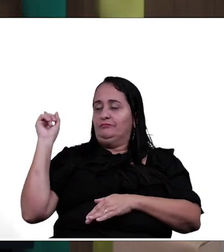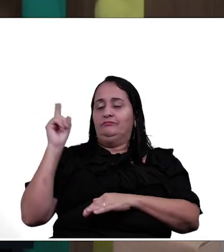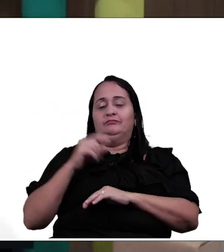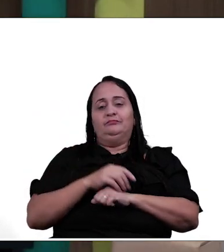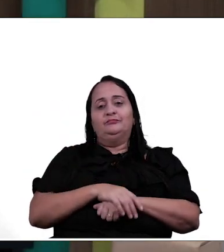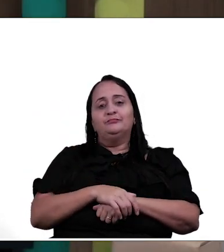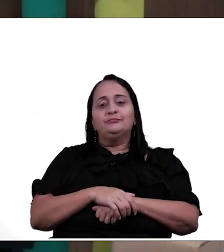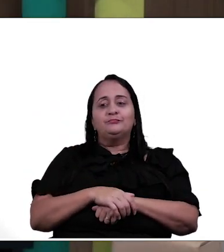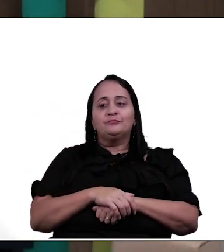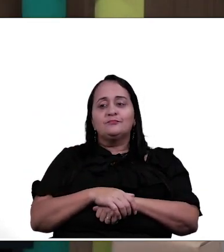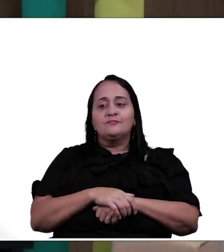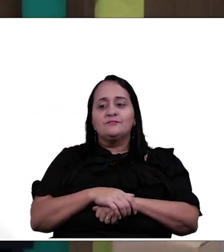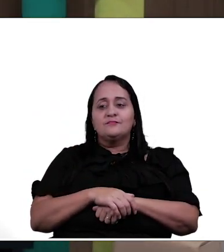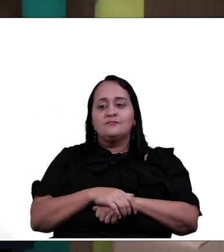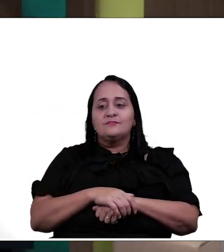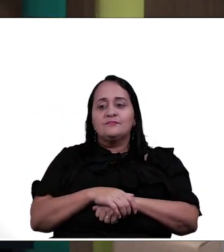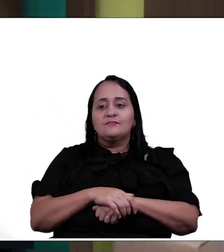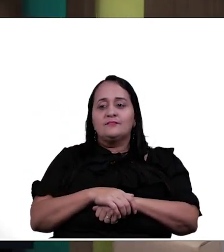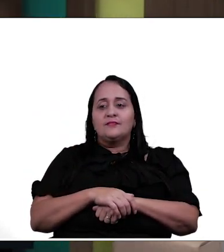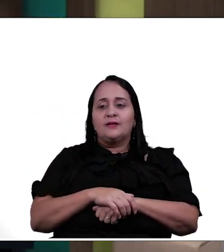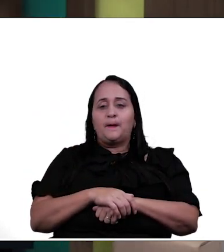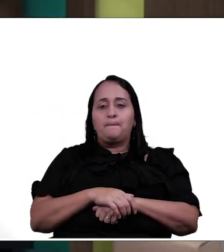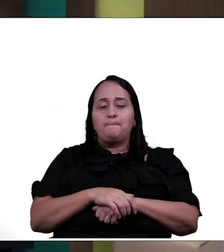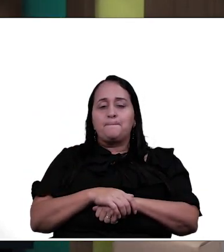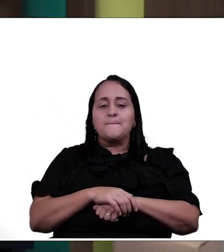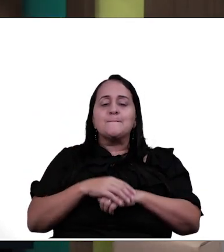décimos. Mais um exemplo aqui, se eu tivesse,